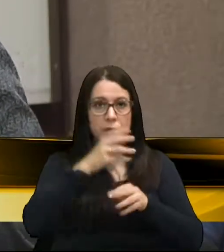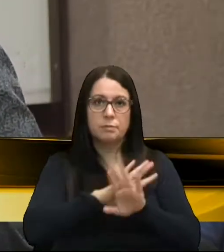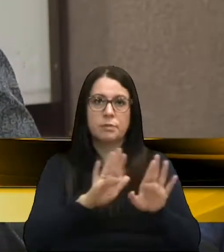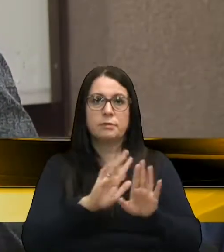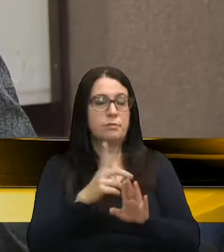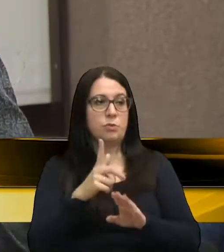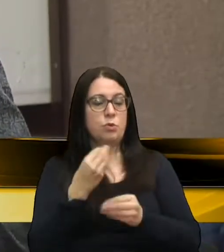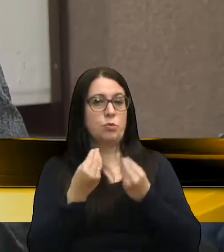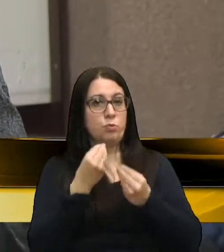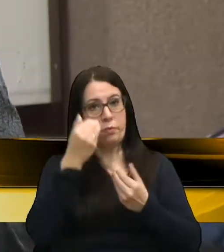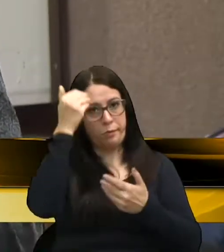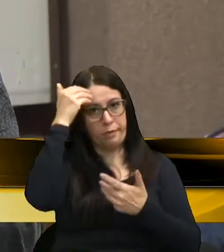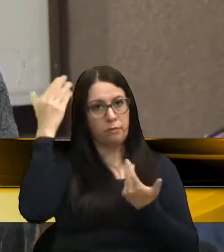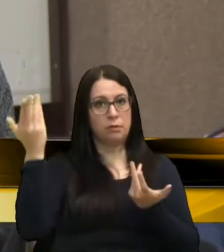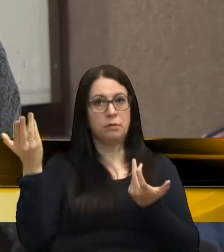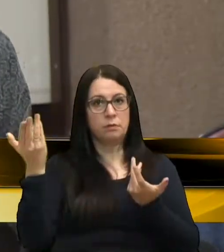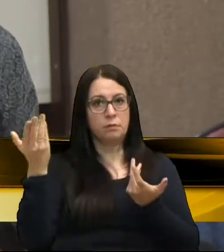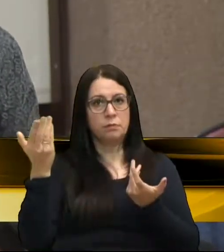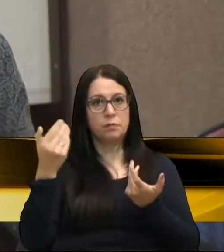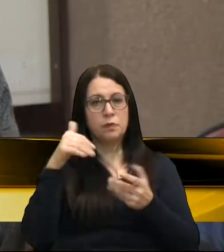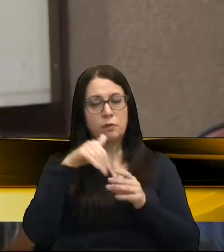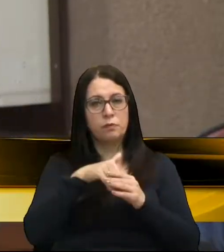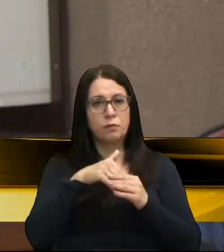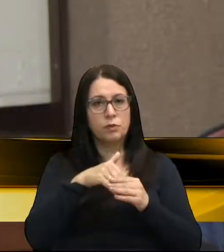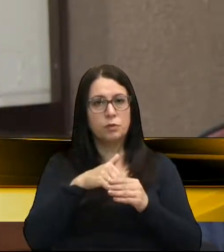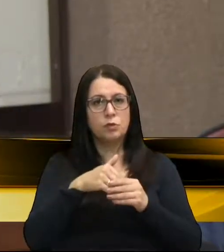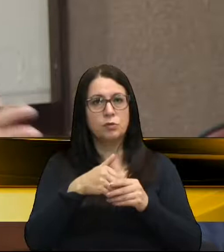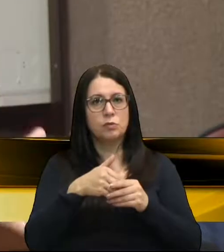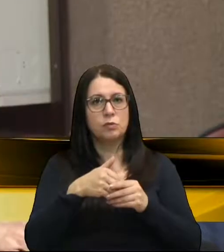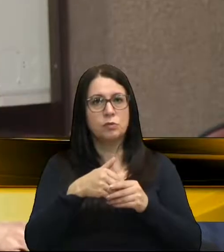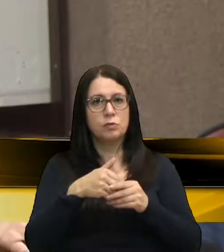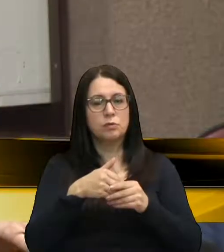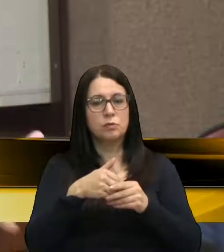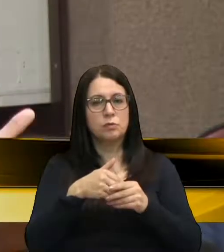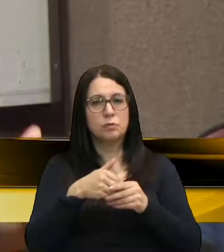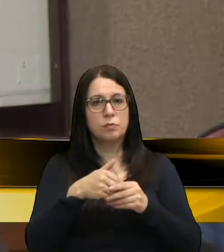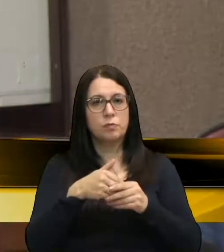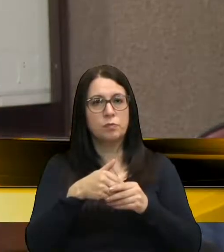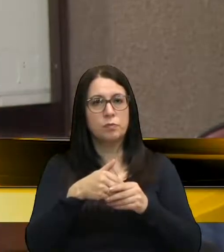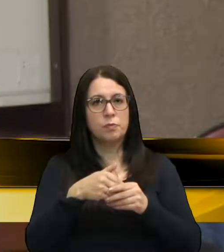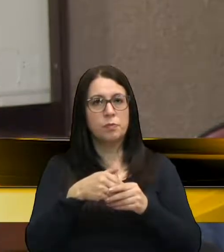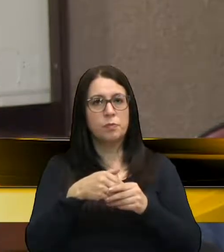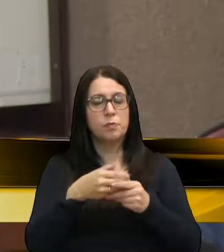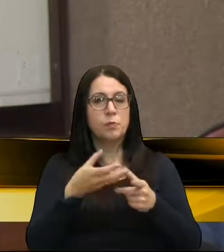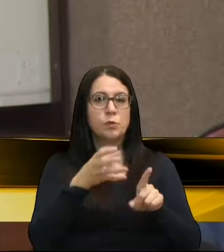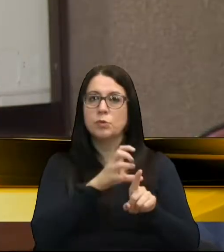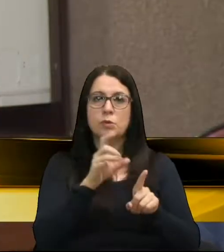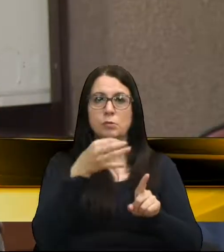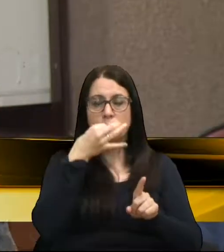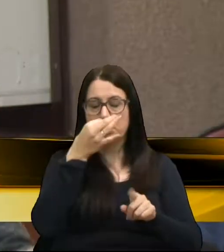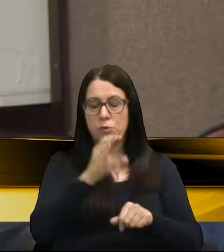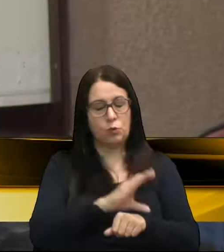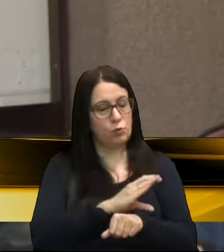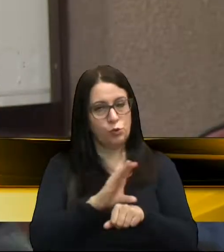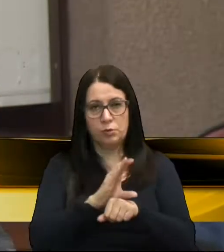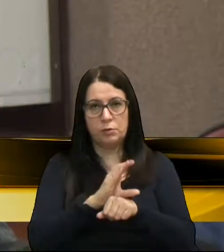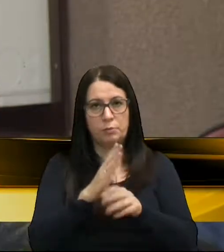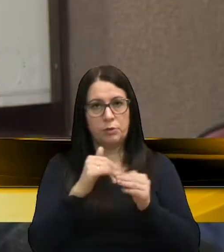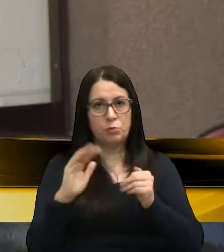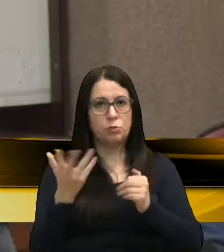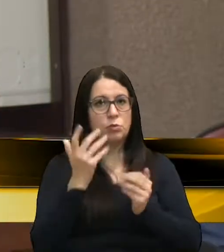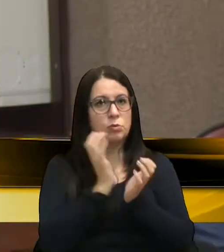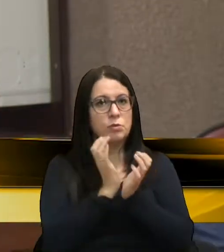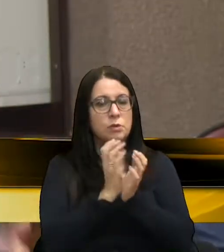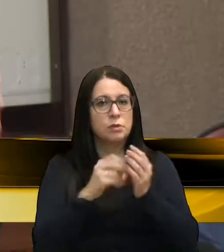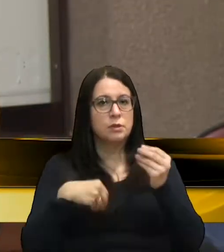não dá para aguentar, né? Então, voto contrário a este parecer de inconstitucionalidade e peço aos colegas vereadores